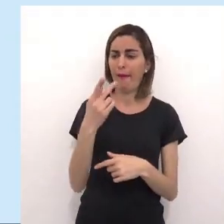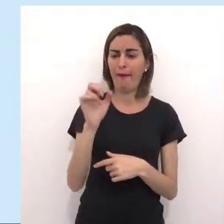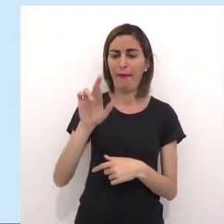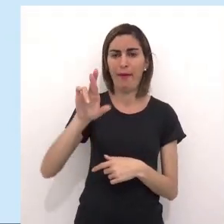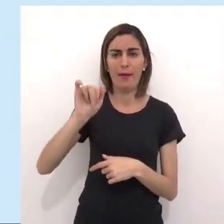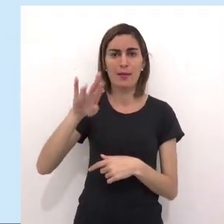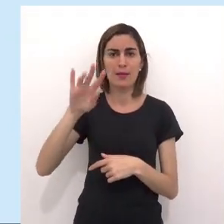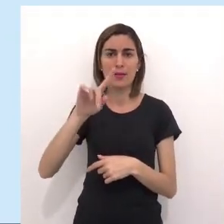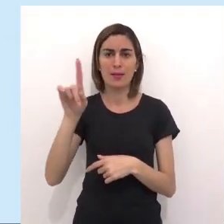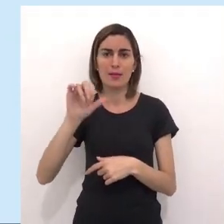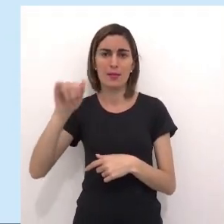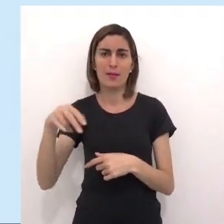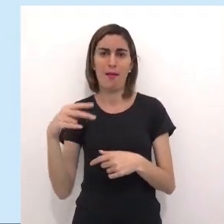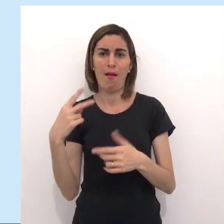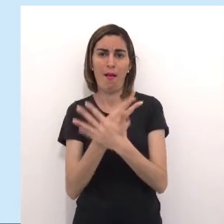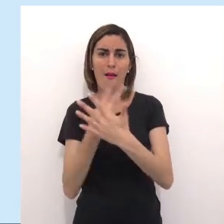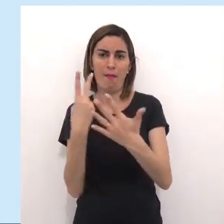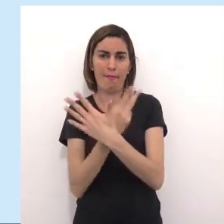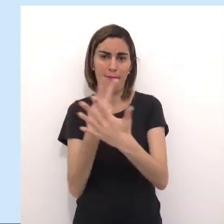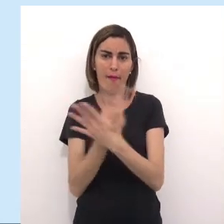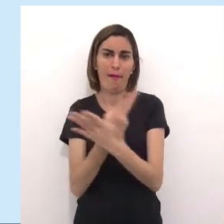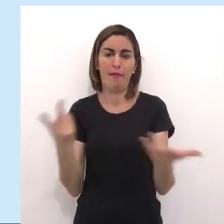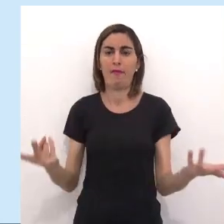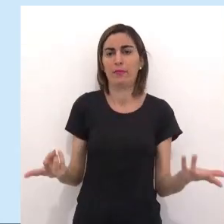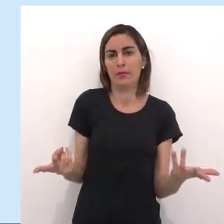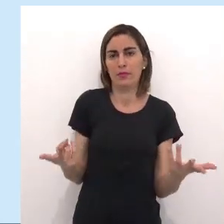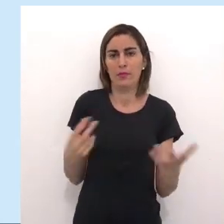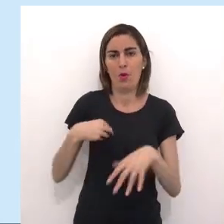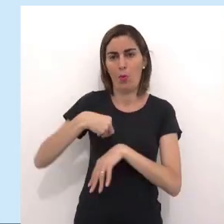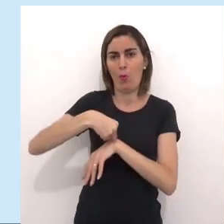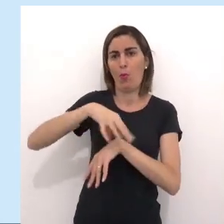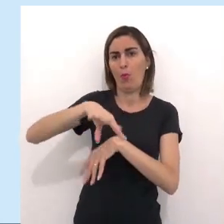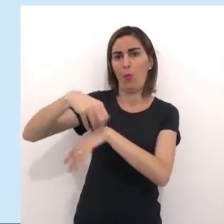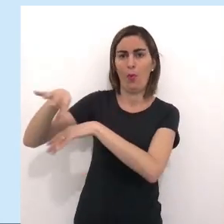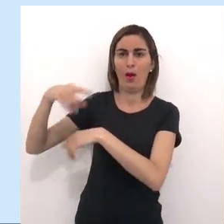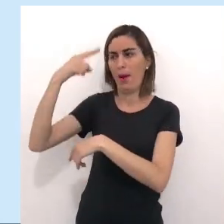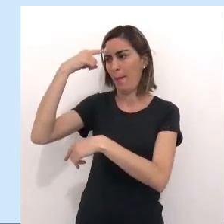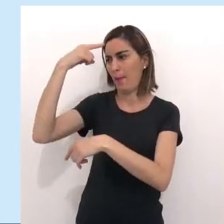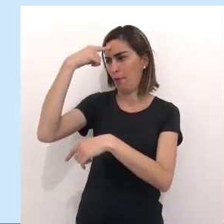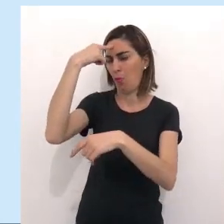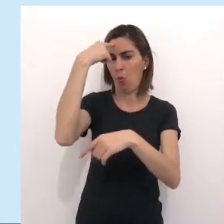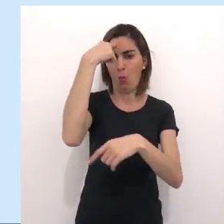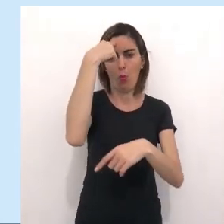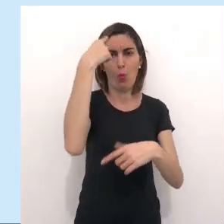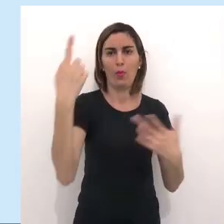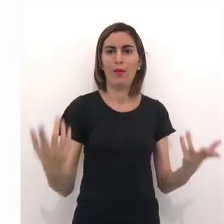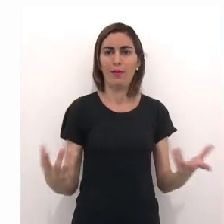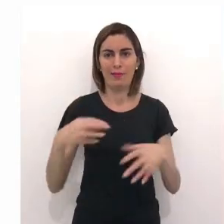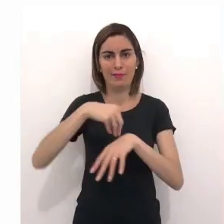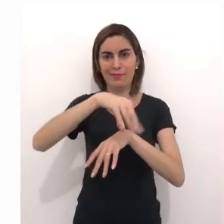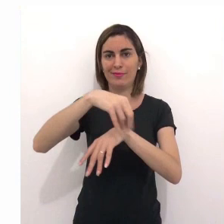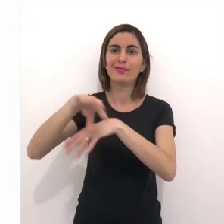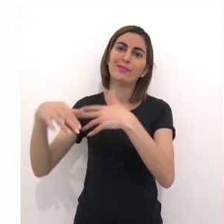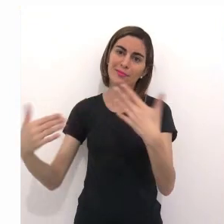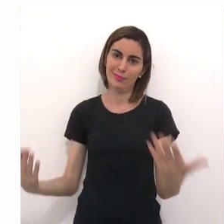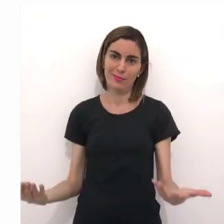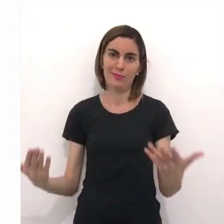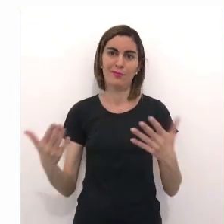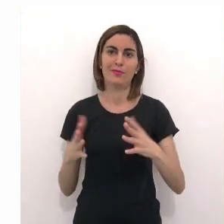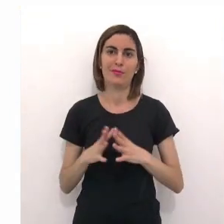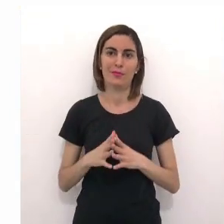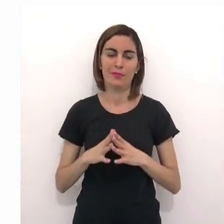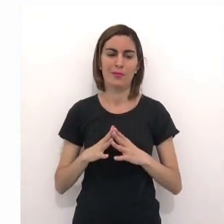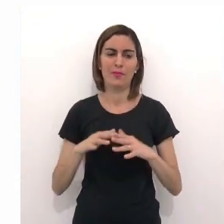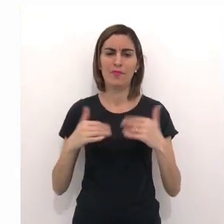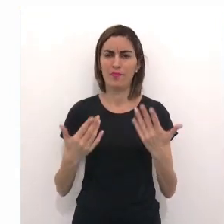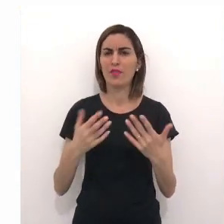viviam na época. Eles trouxeram para a colônia aquela mentalidade de cruzada? Trouxeram, né?